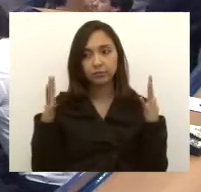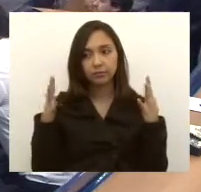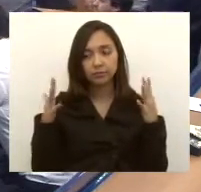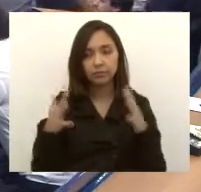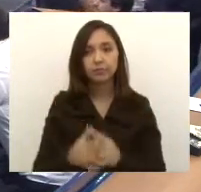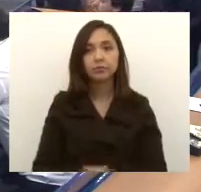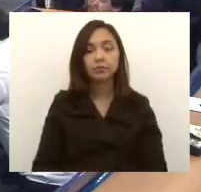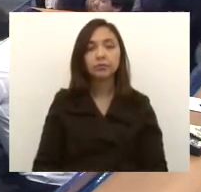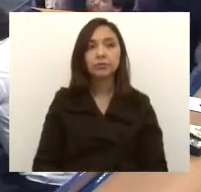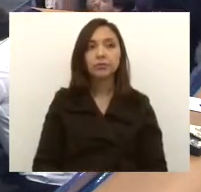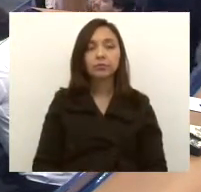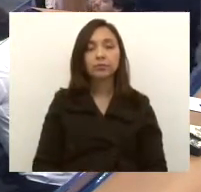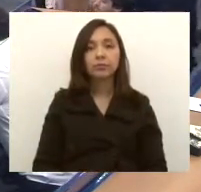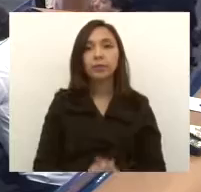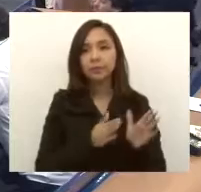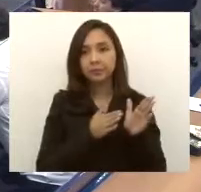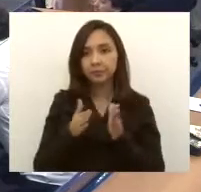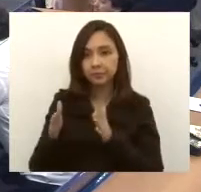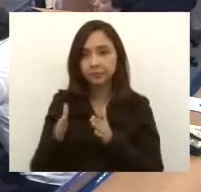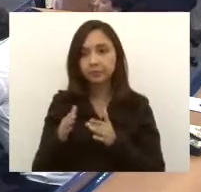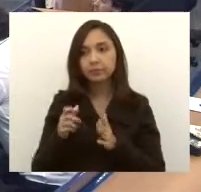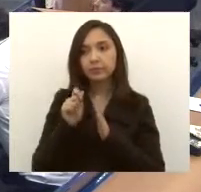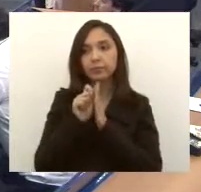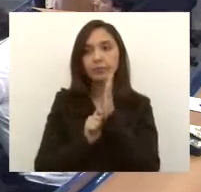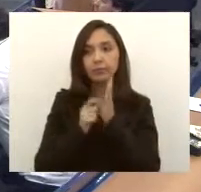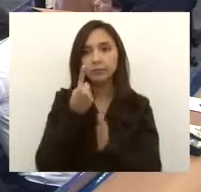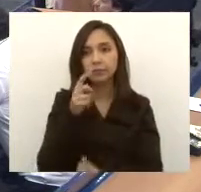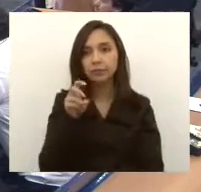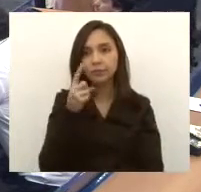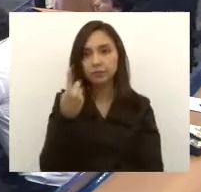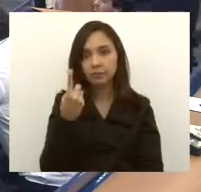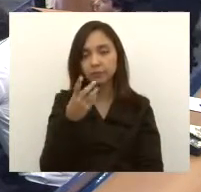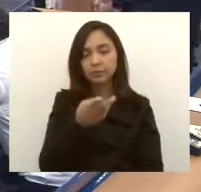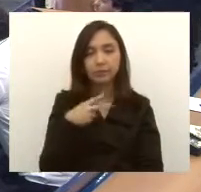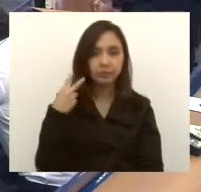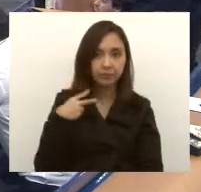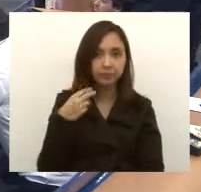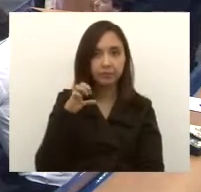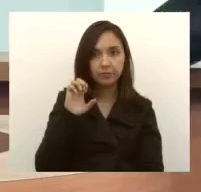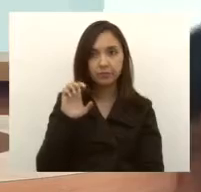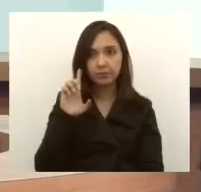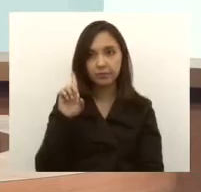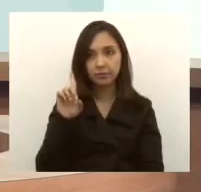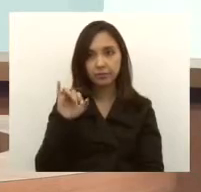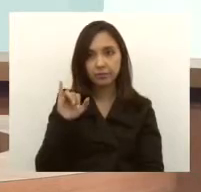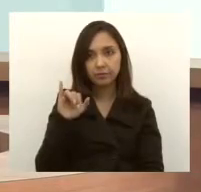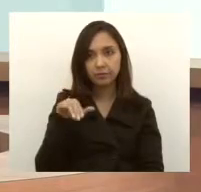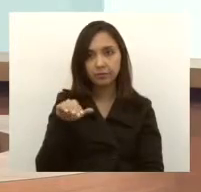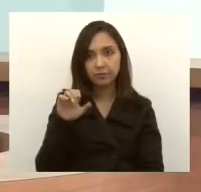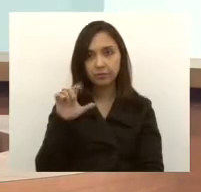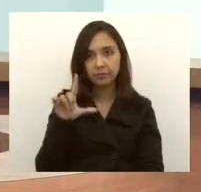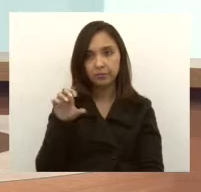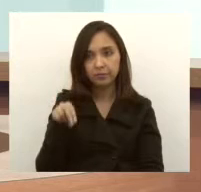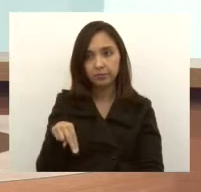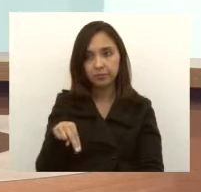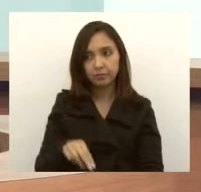Pelo 151? Pela ordem, senhor presidente, pelo artigo 151. Com a palavra, vereador Edmilson Ceará, pelo artigo 151.